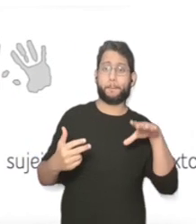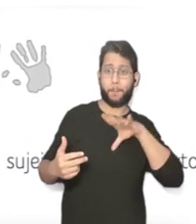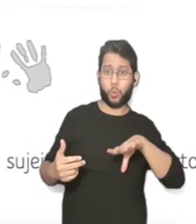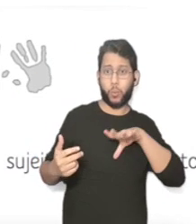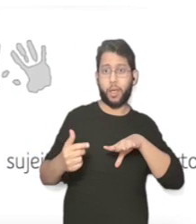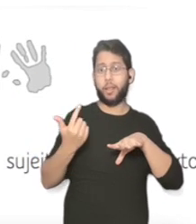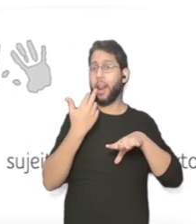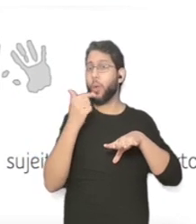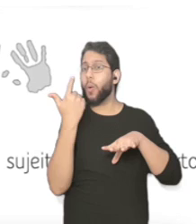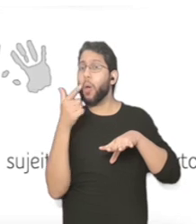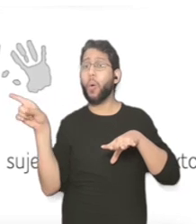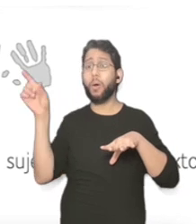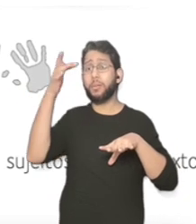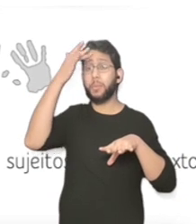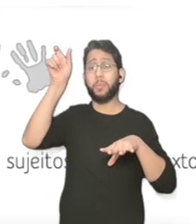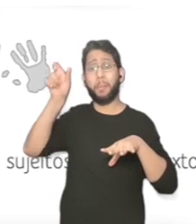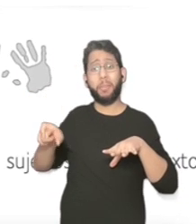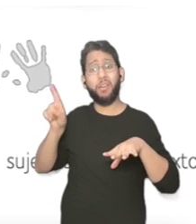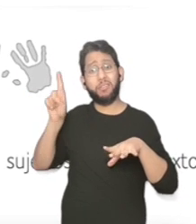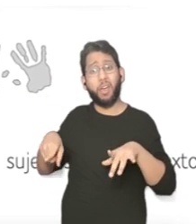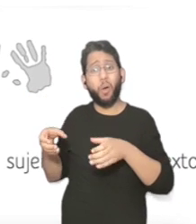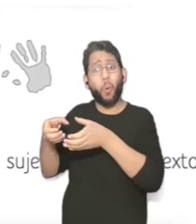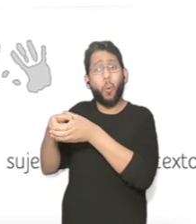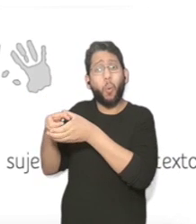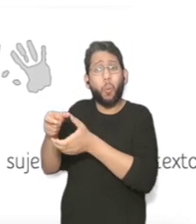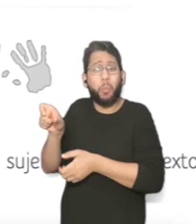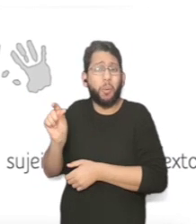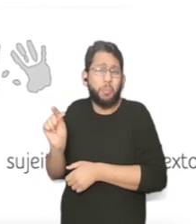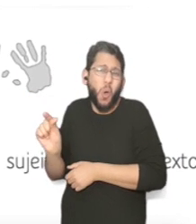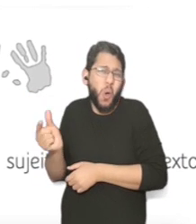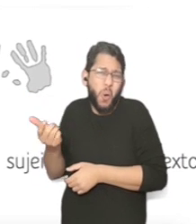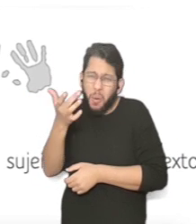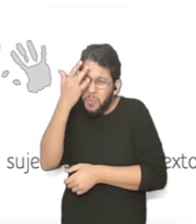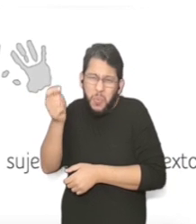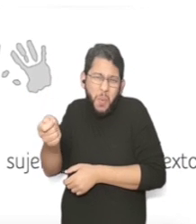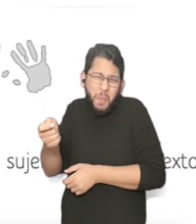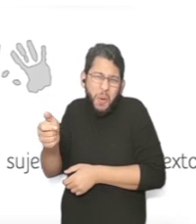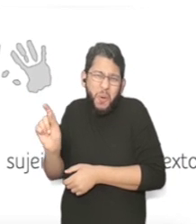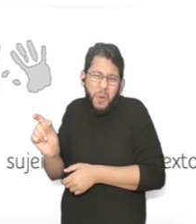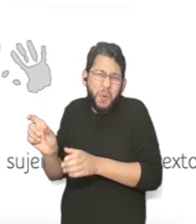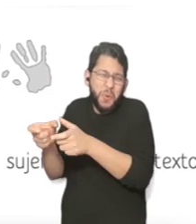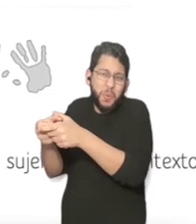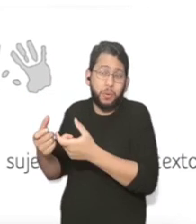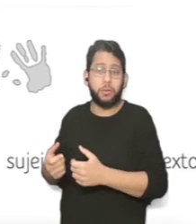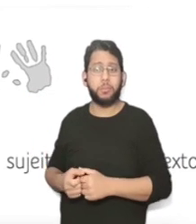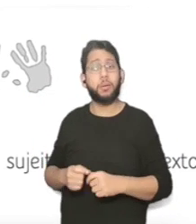falam línguas diversas ao português são vistas como minorias, né? E, na verdade,